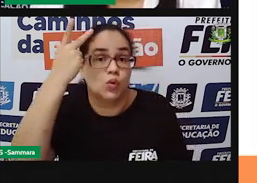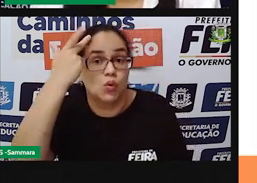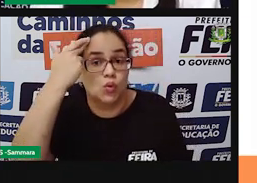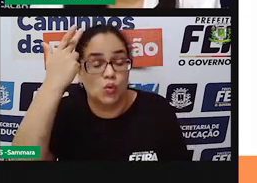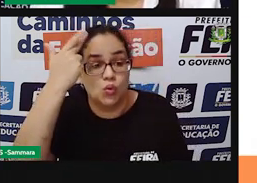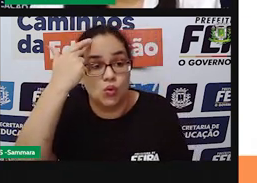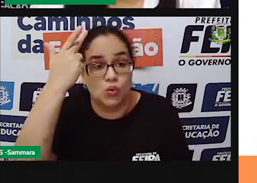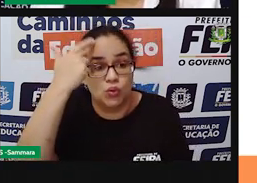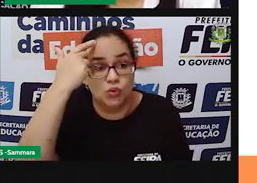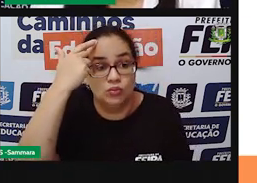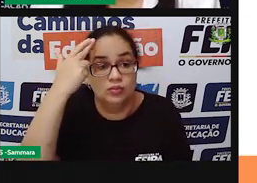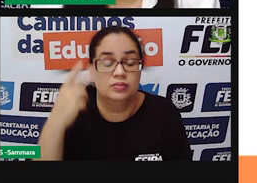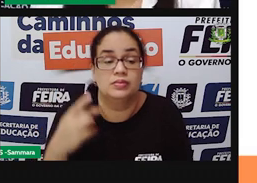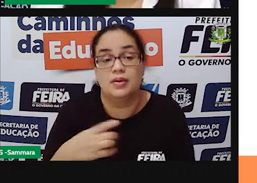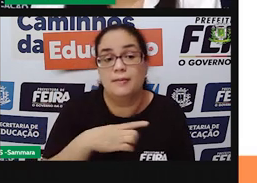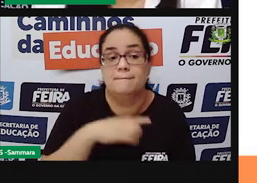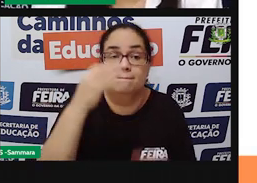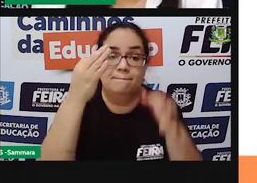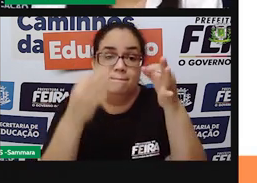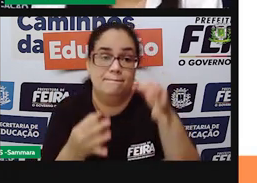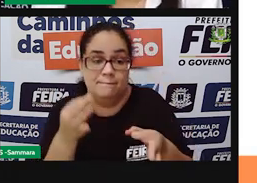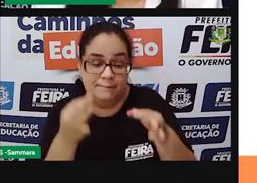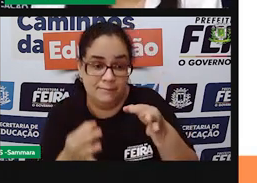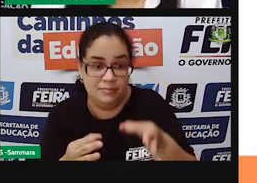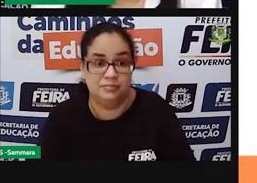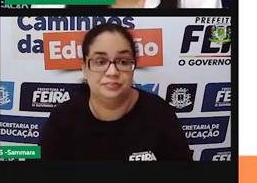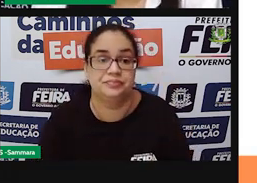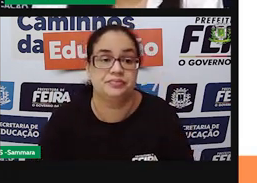pretérito perfeito pela sua